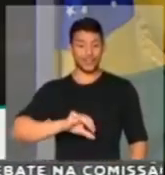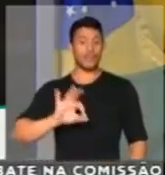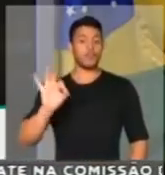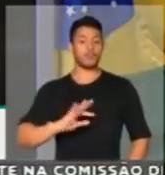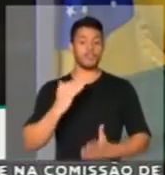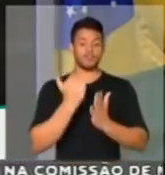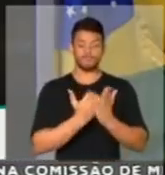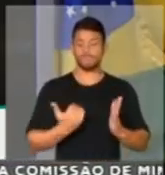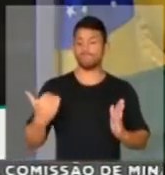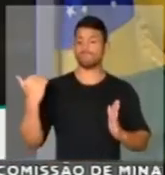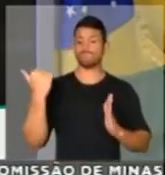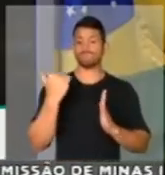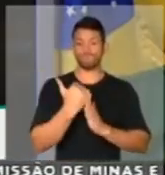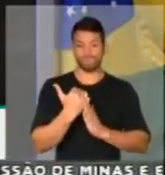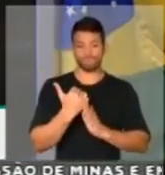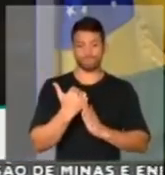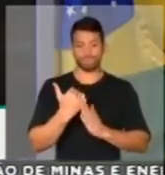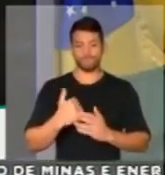699%.